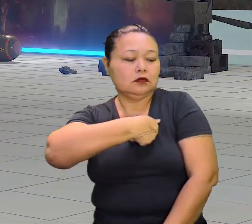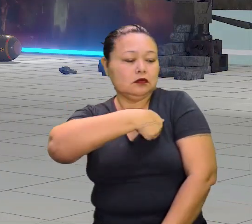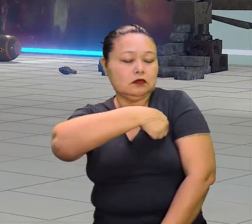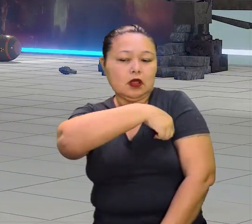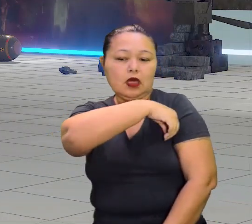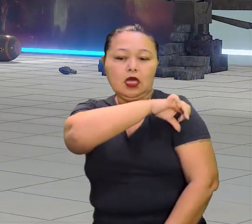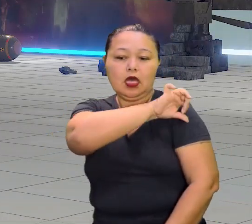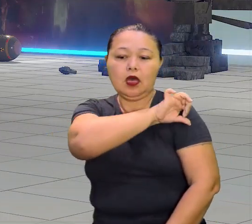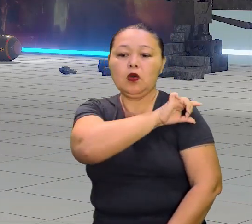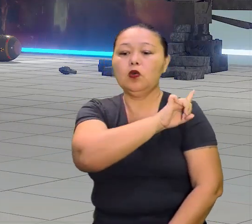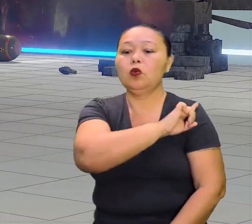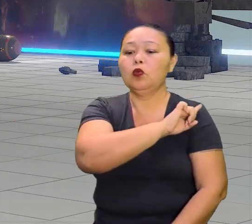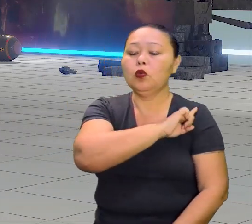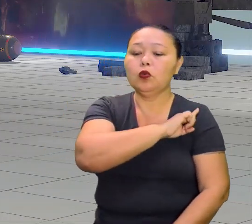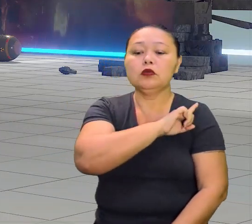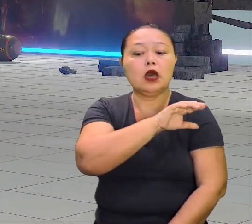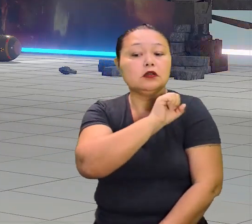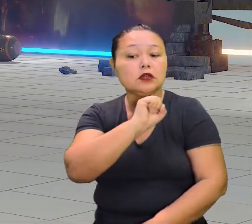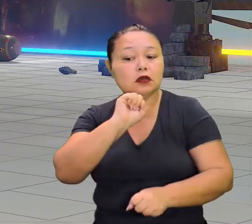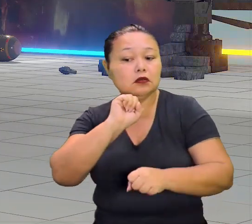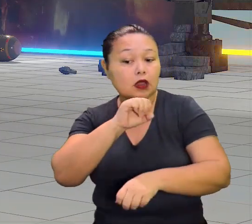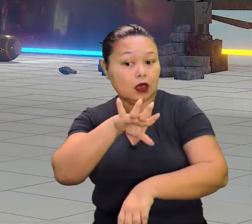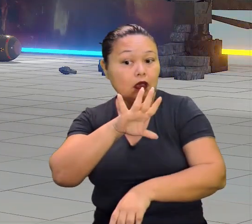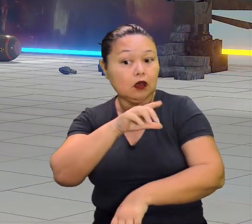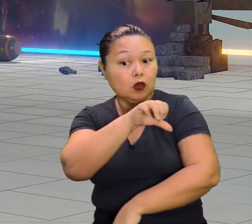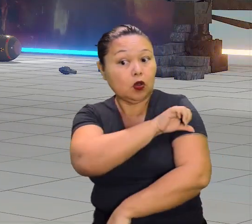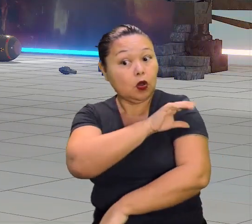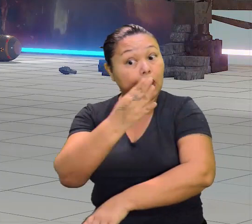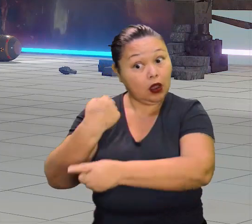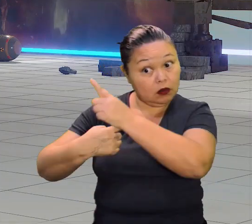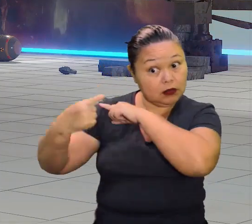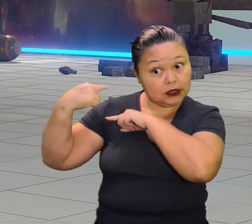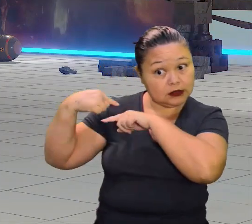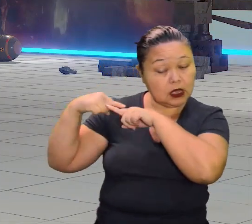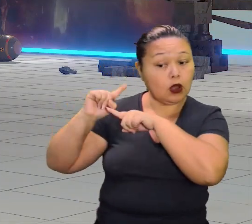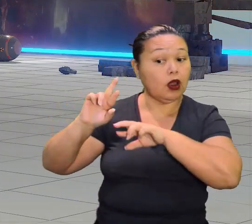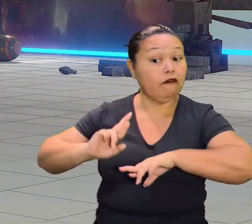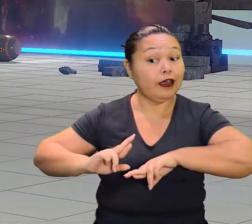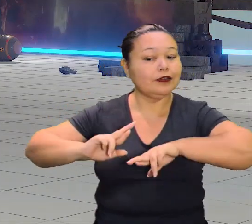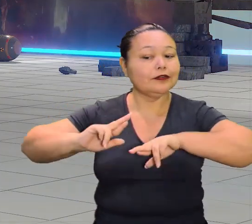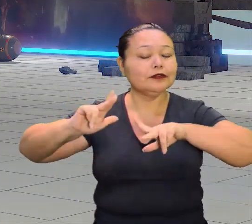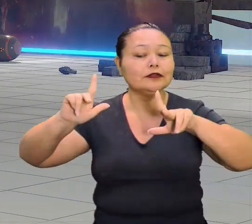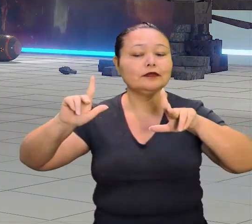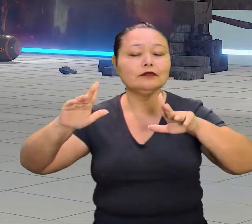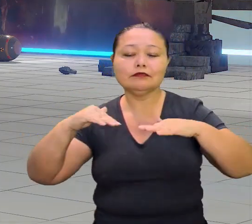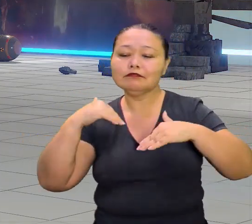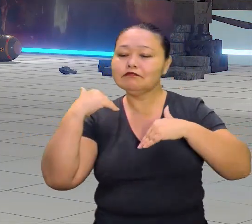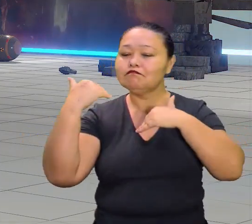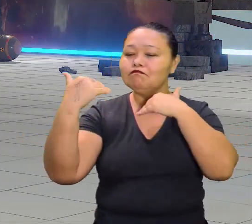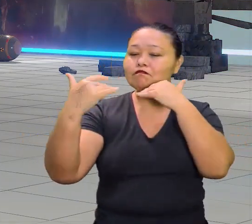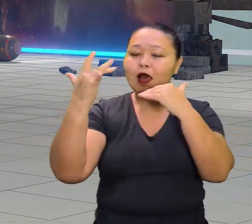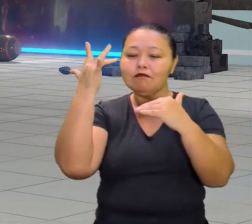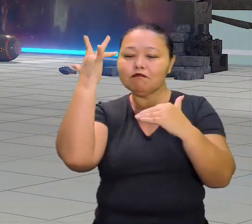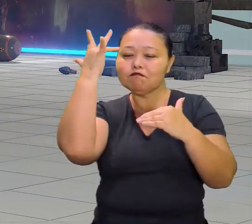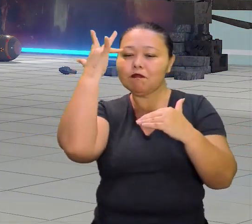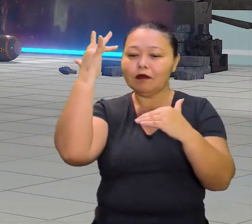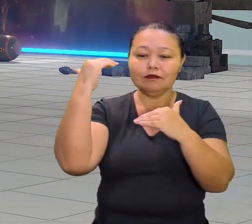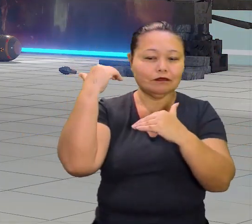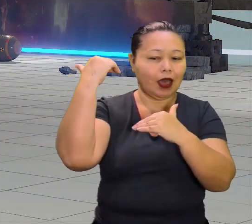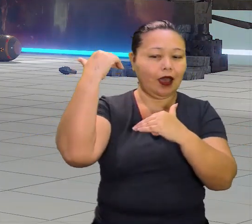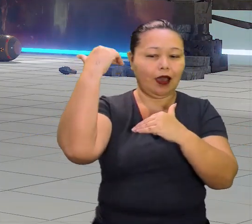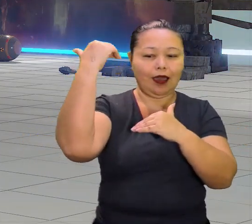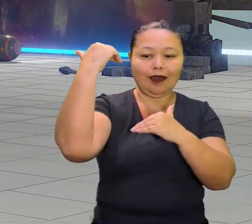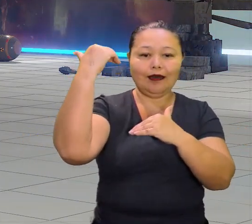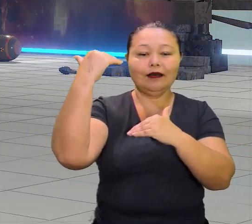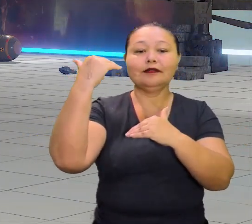2, que vocês estavam lá no nono ano, no passado, agora é diferente. Agora vocês vão amadurecerem, vocês vão